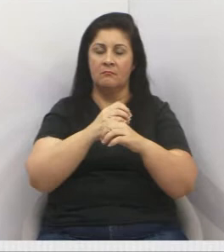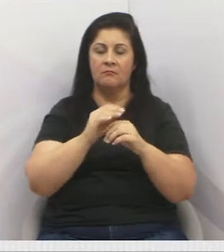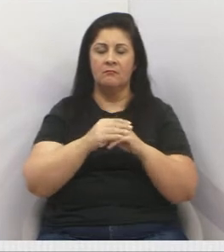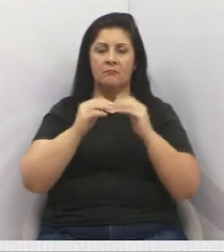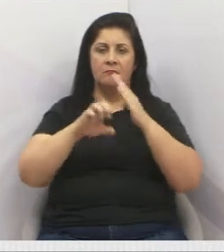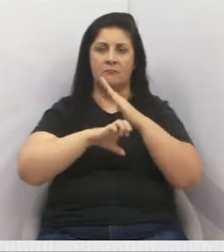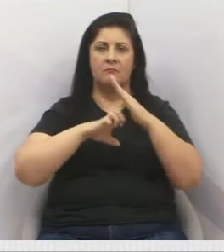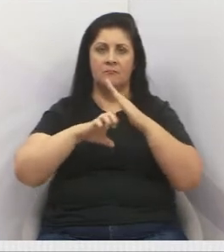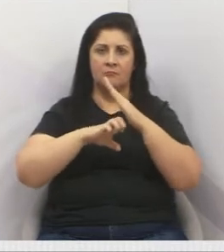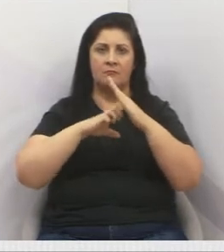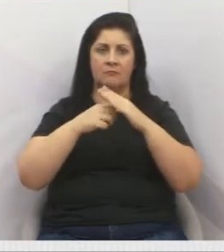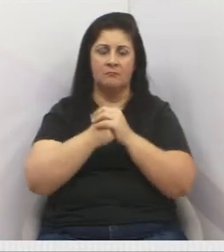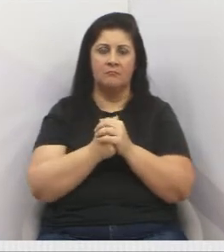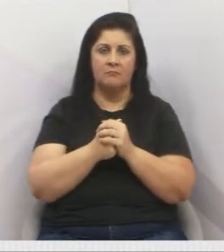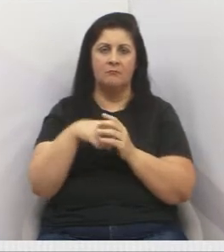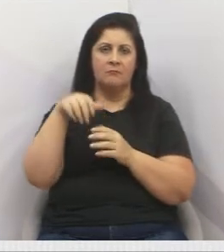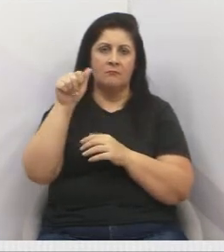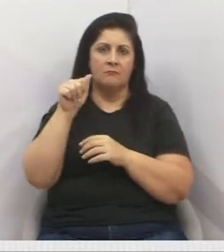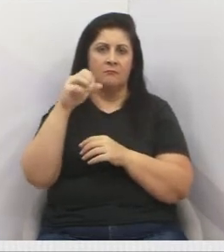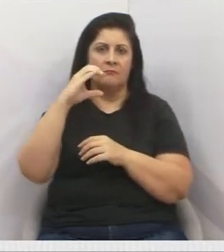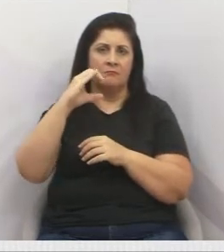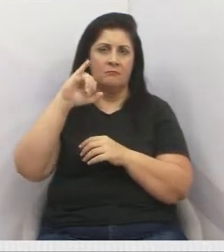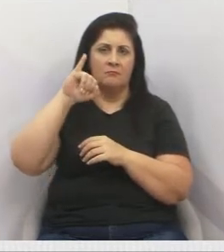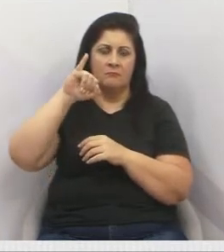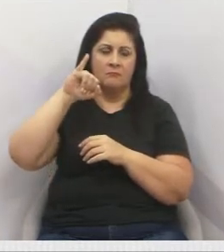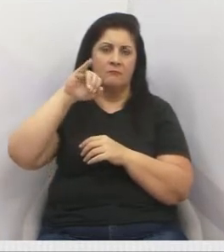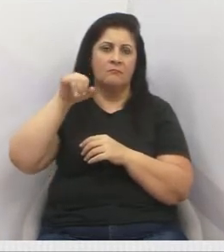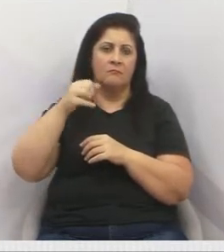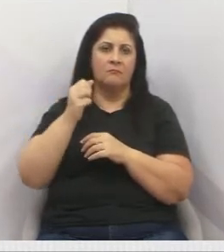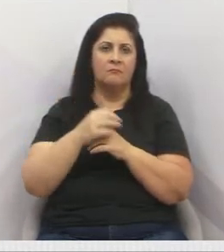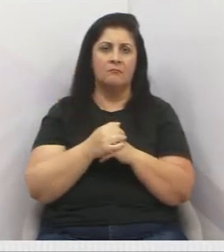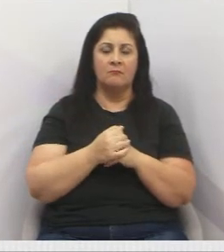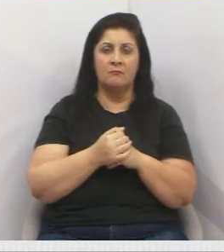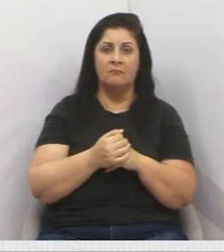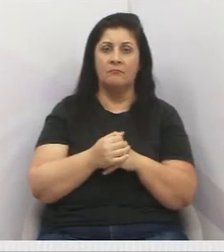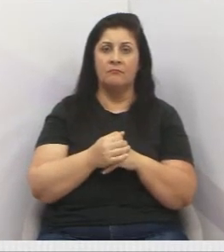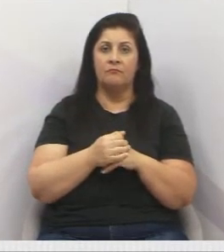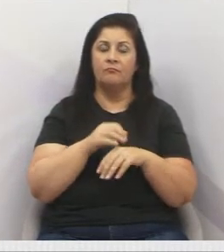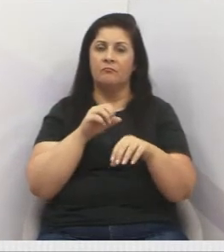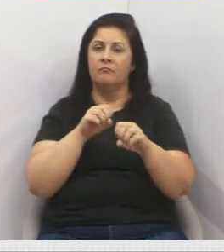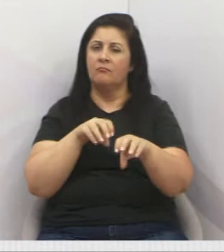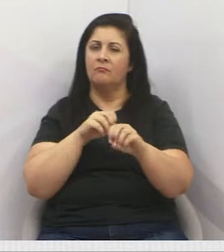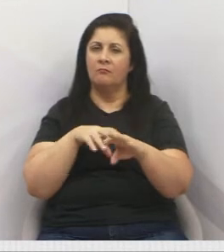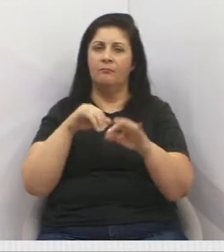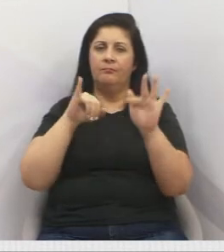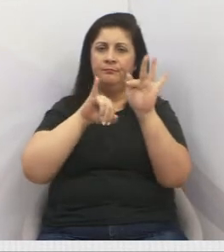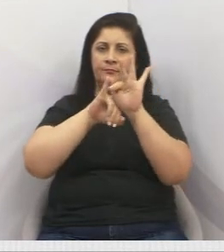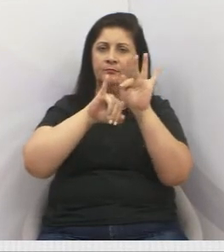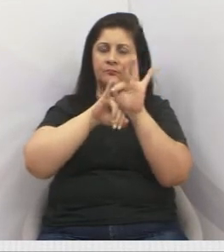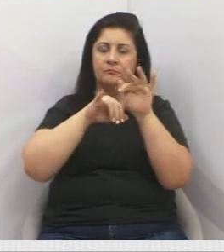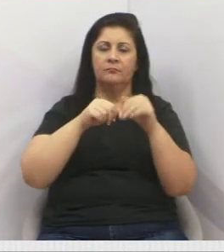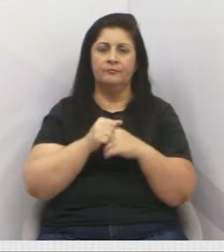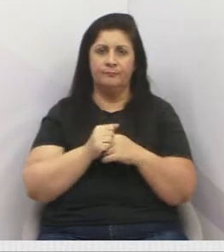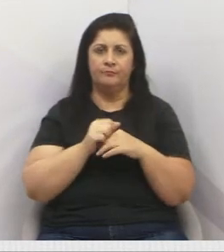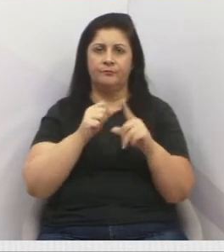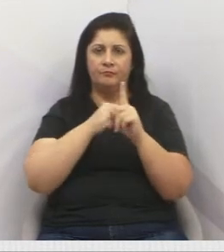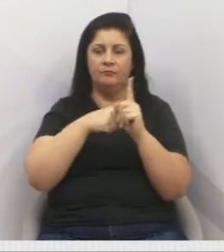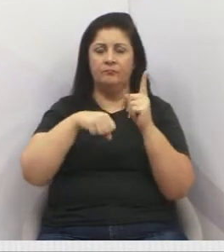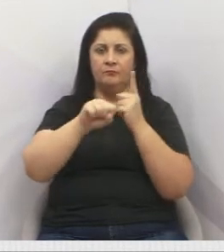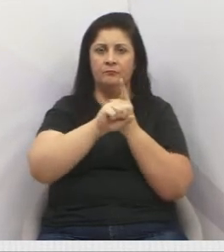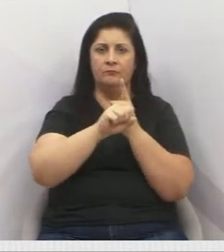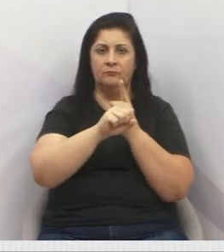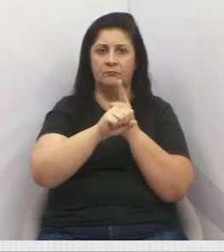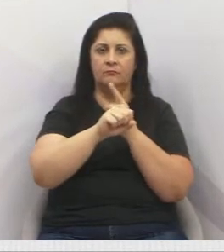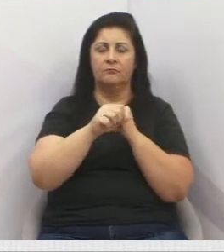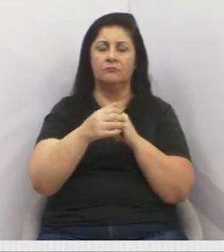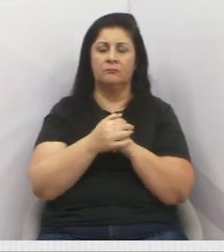entidades profissionais, Associação Comercial e Industrial de Jacareí, entidades acadêmicas de pesquisa, Instituto Federal e Organização da Sociedade